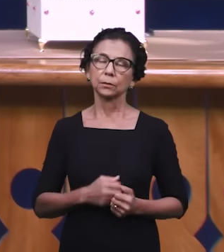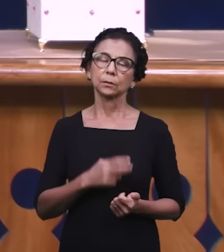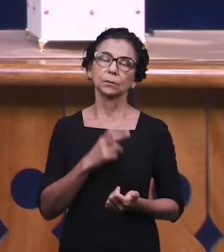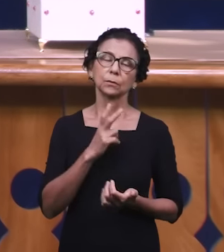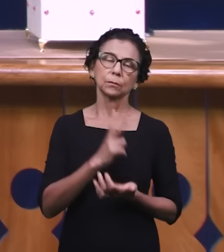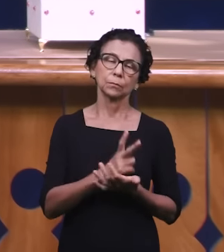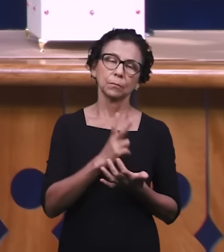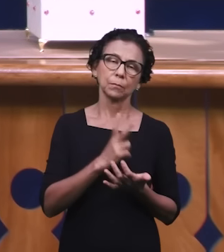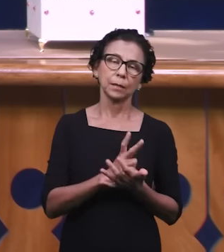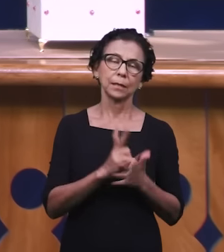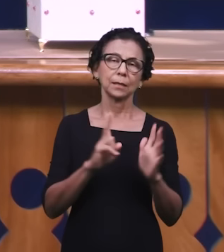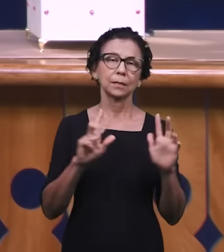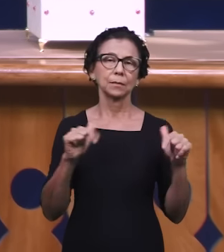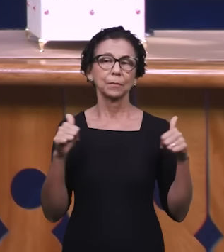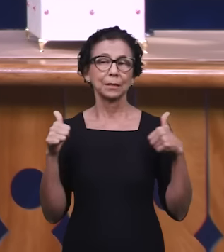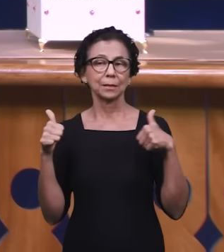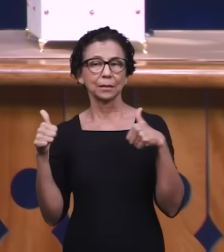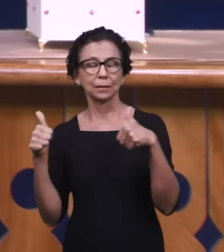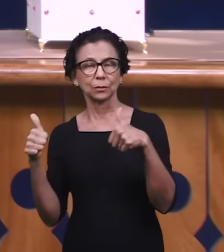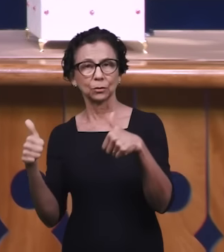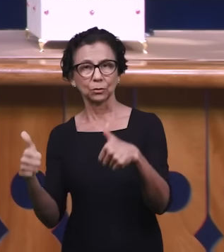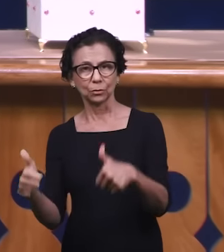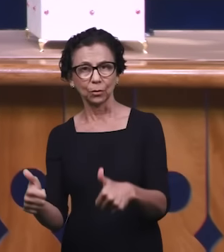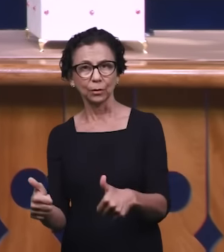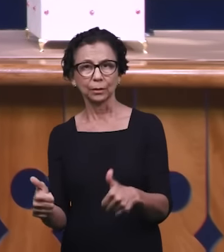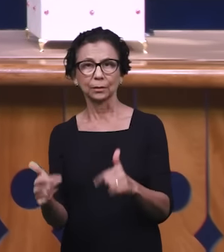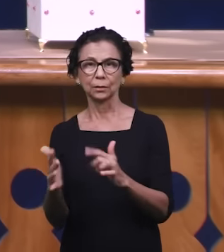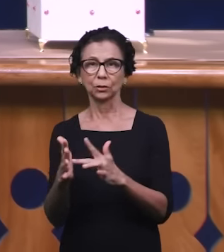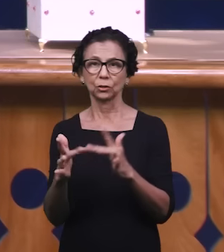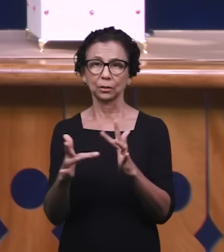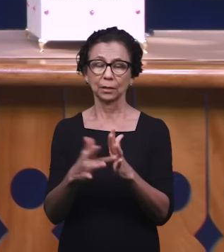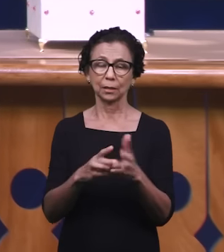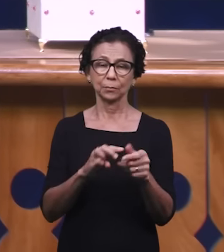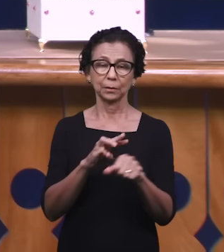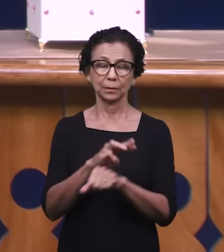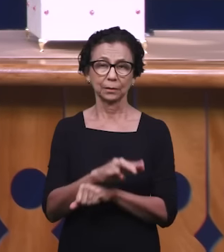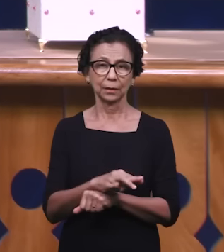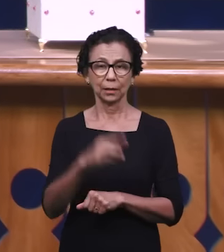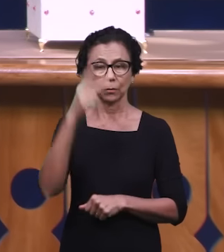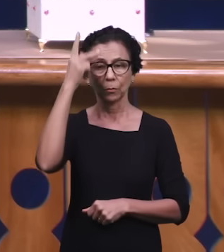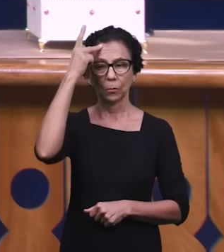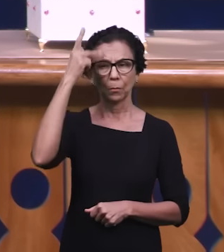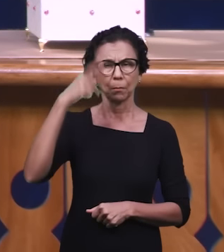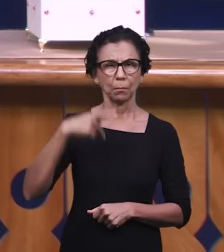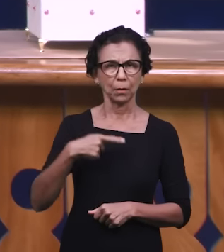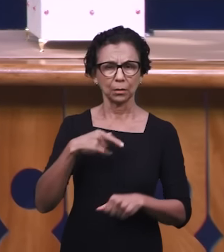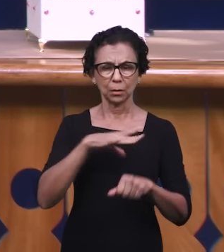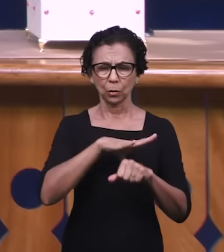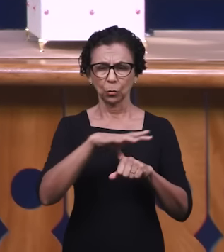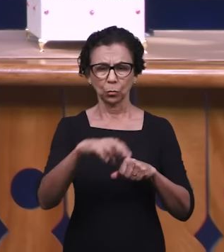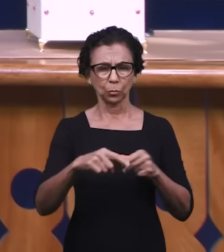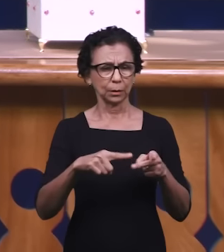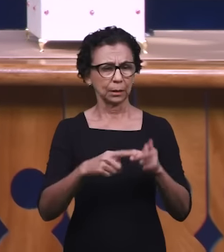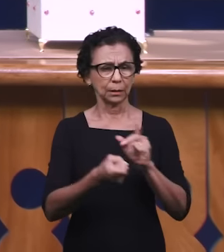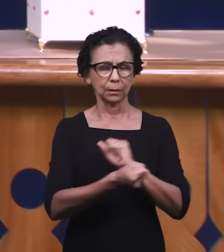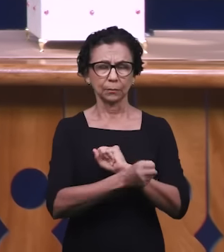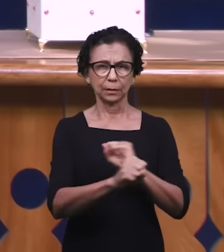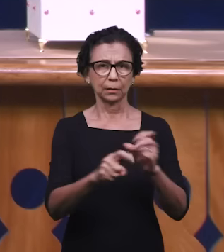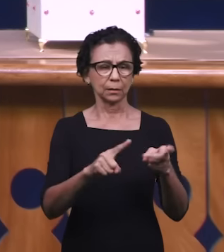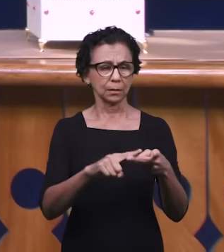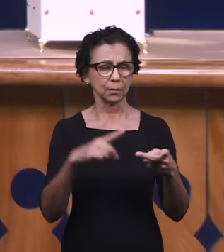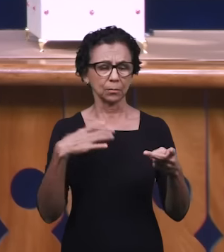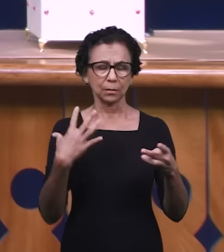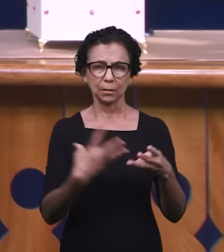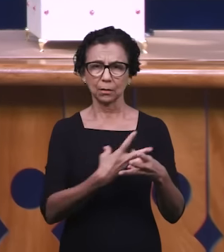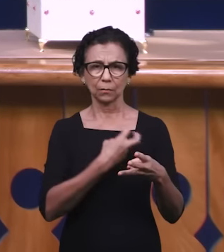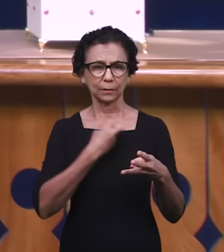mesmas evidências que Jesus no seu ministério como homem realizou. As curas, a libertação, a salvação,